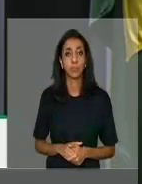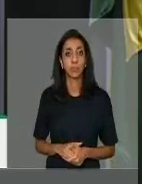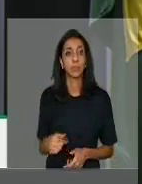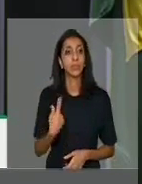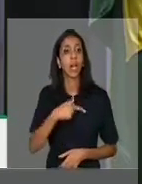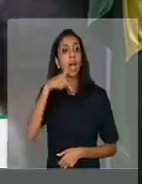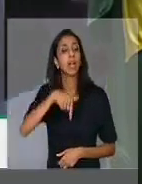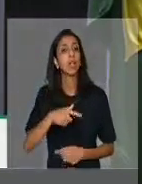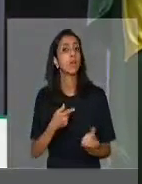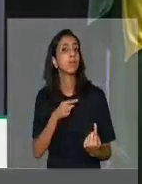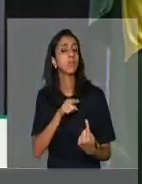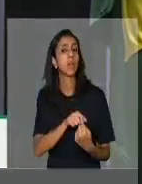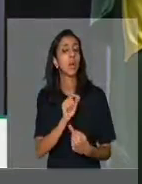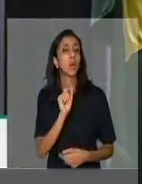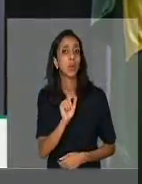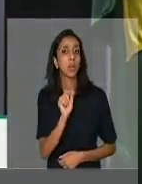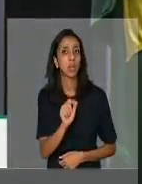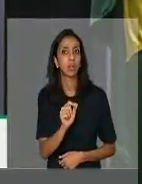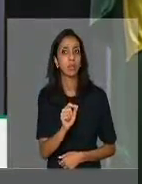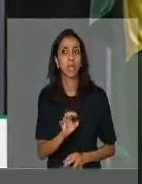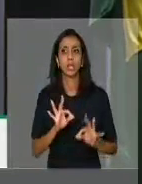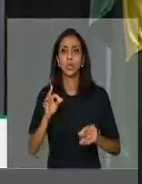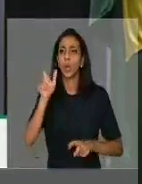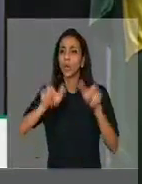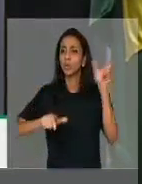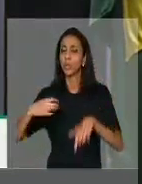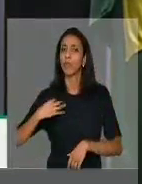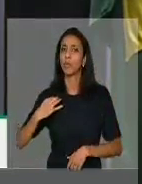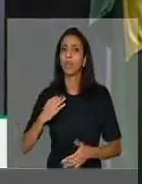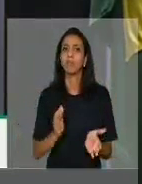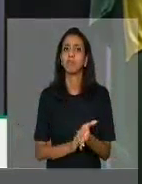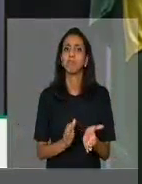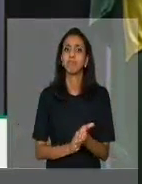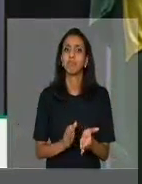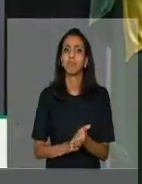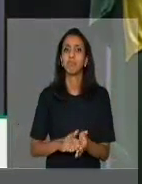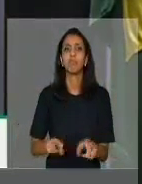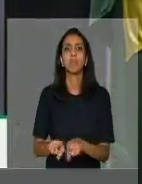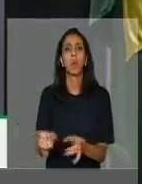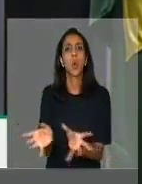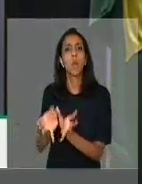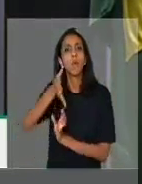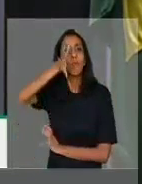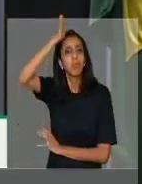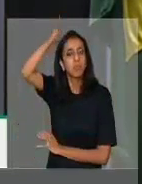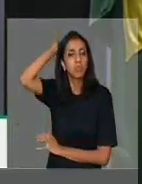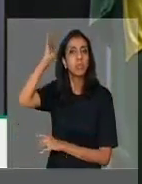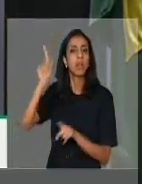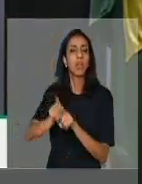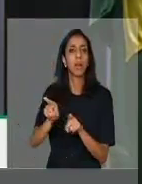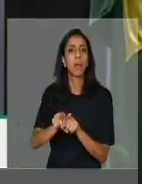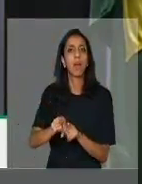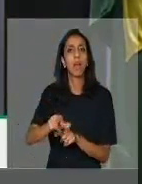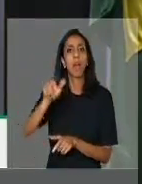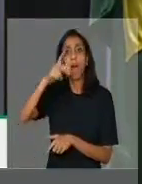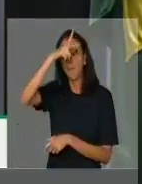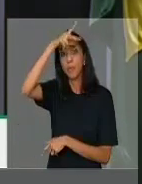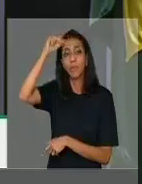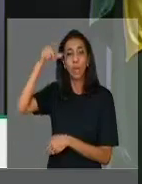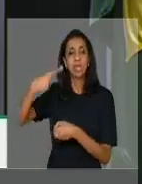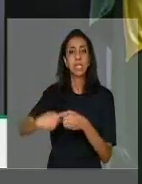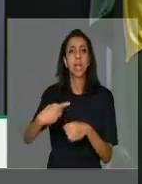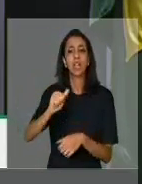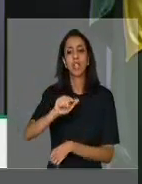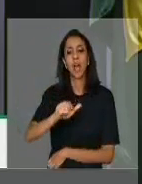parabenizar todos os voluntários, corpo de bombeiros, as prefeituras da cidade de Alto Paraíso